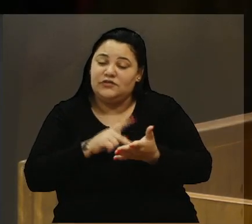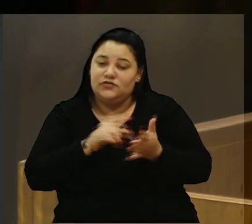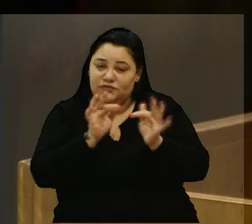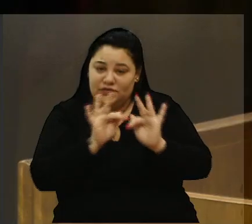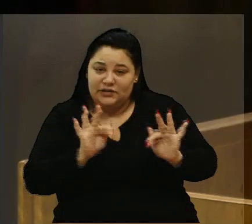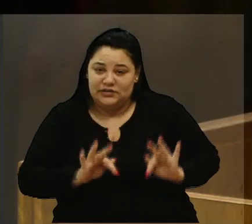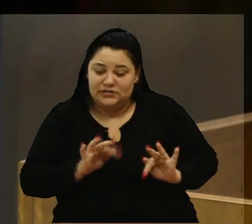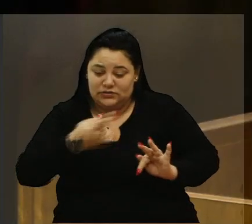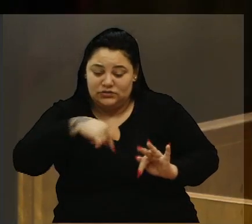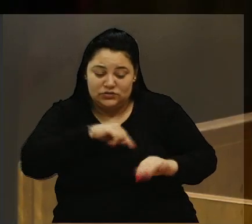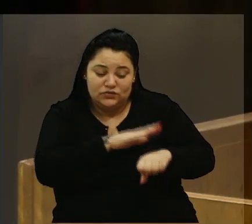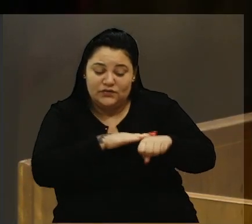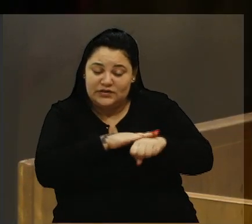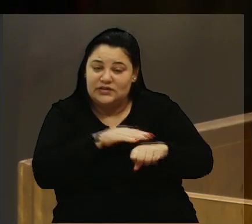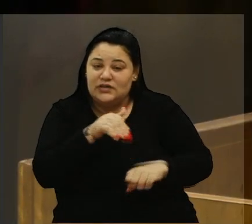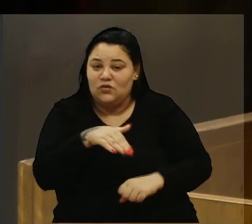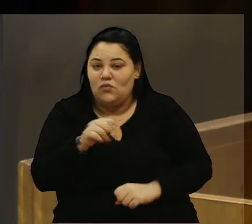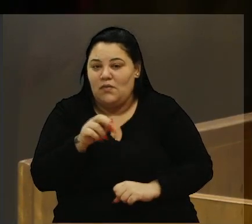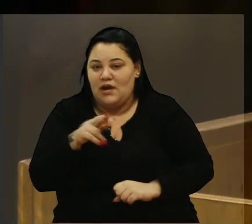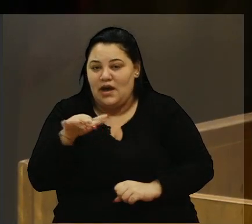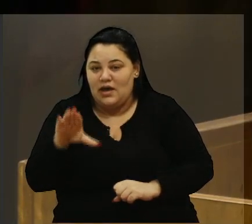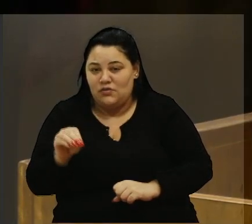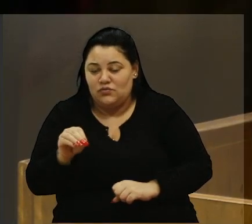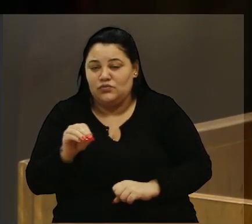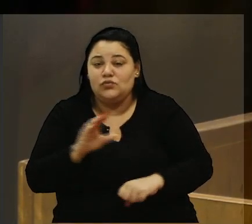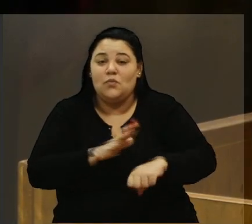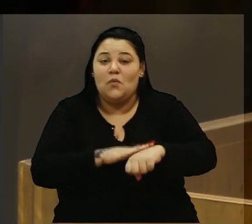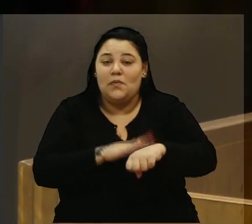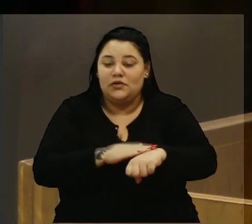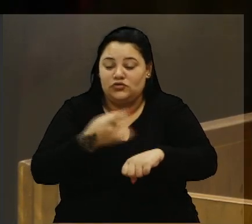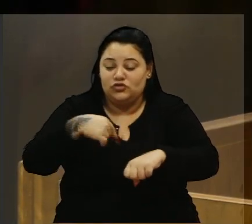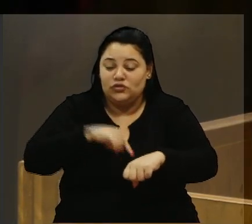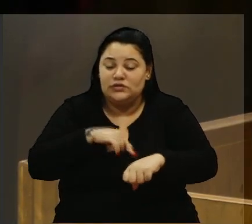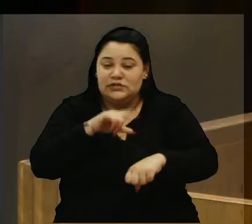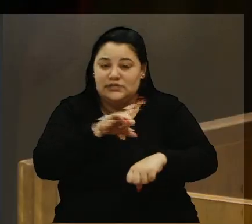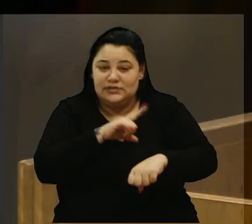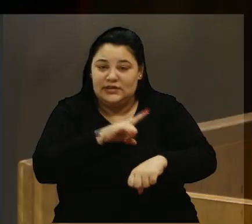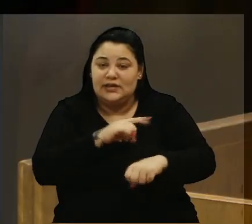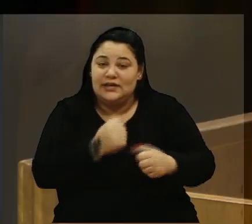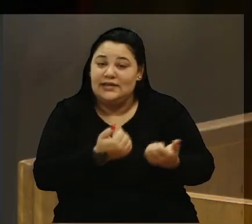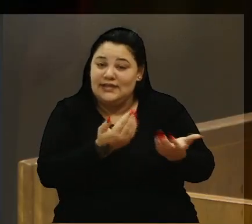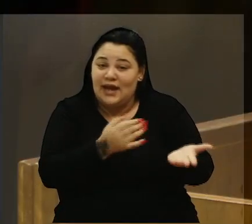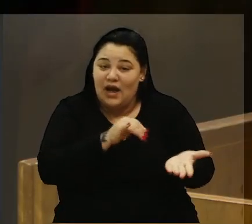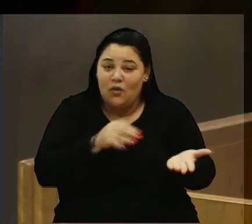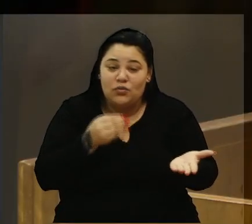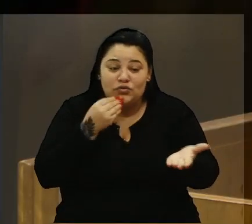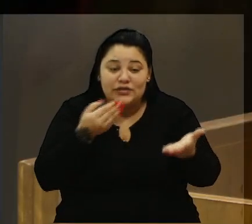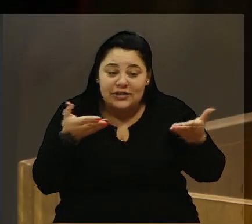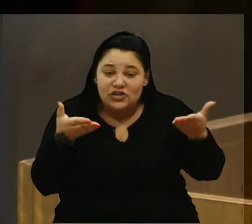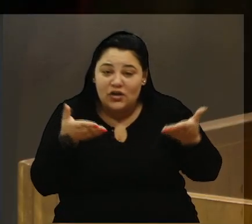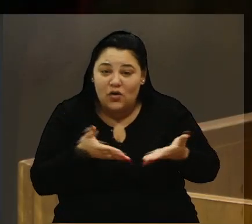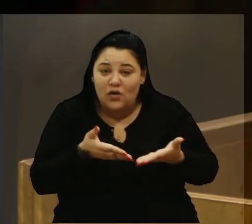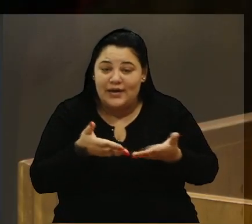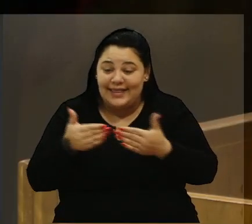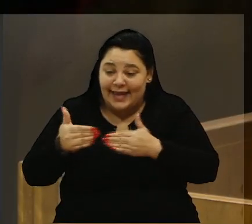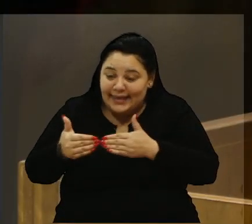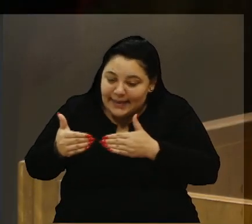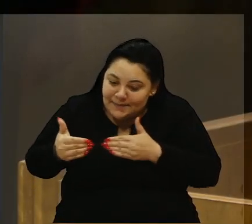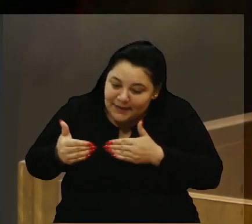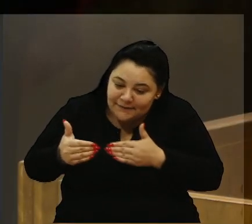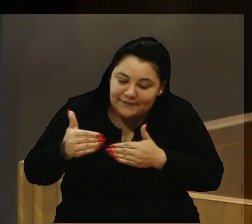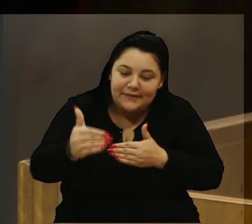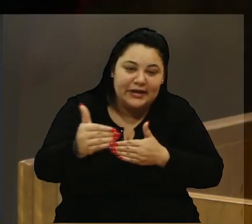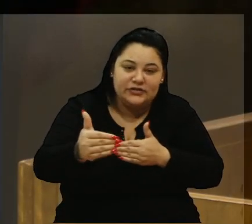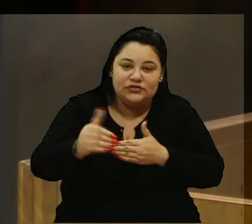quando conversava com o Mário, o fato de termos essa possibilidade, agora daqui para frente, de, quem